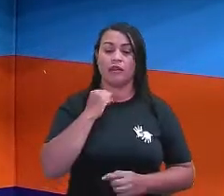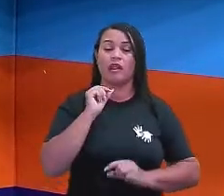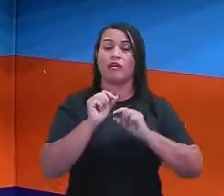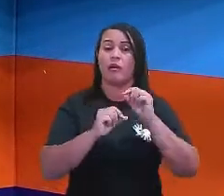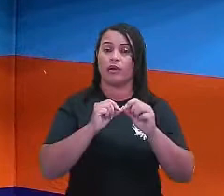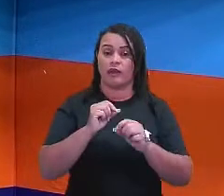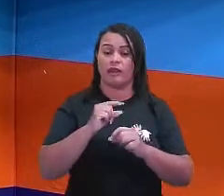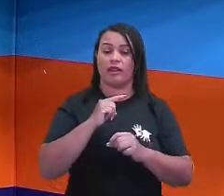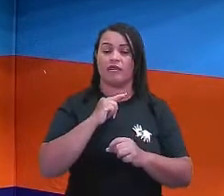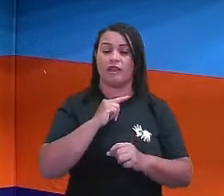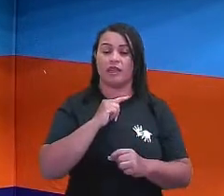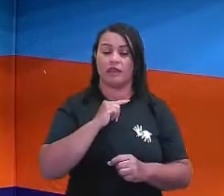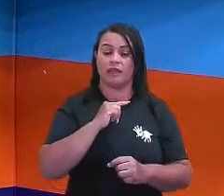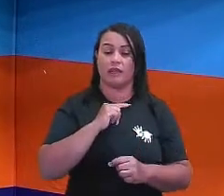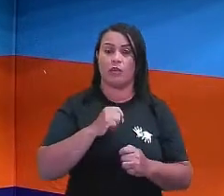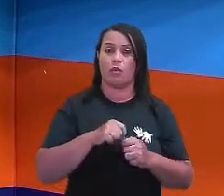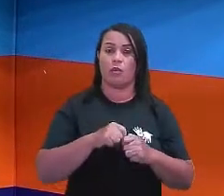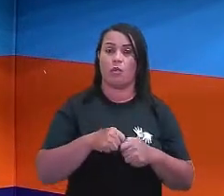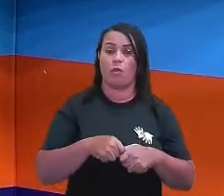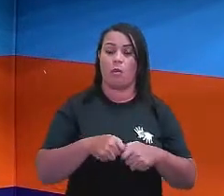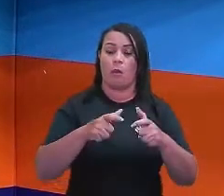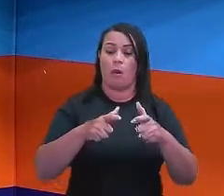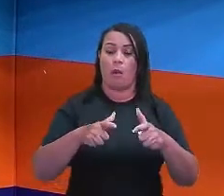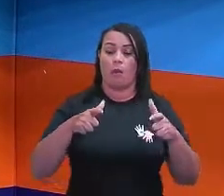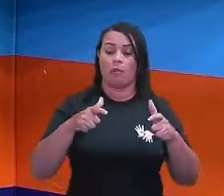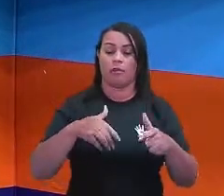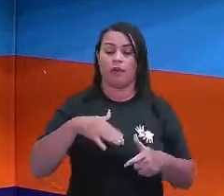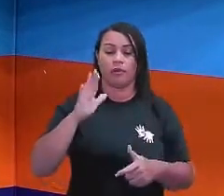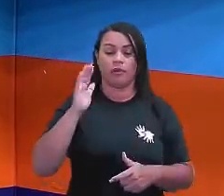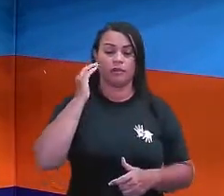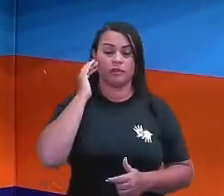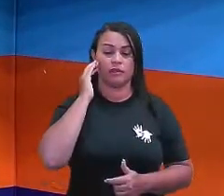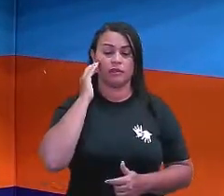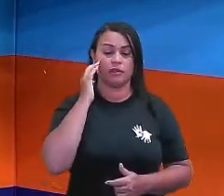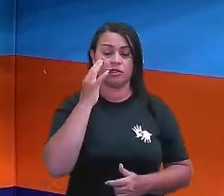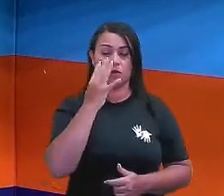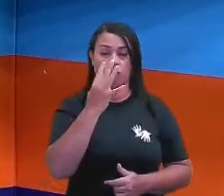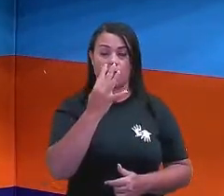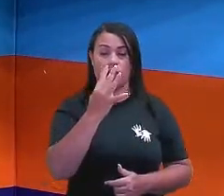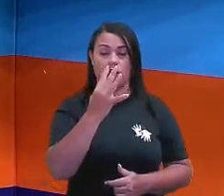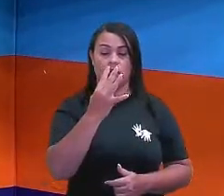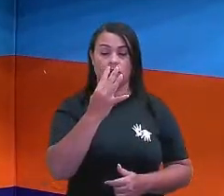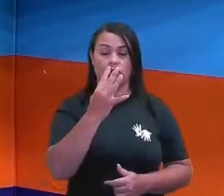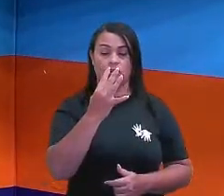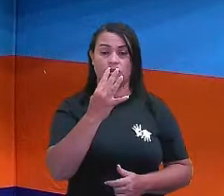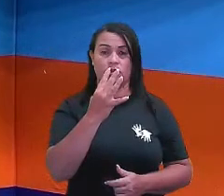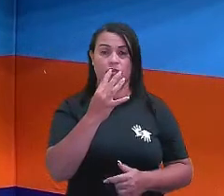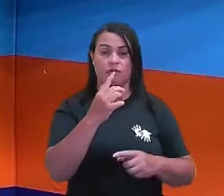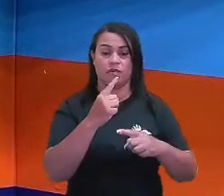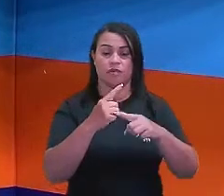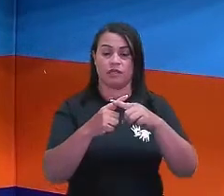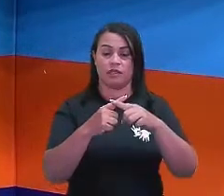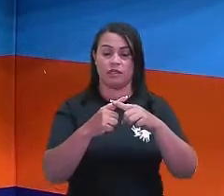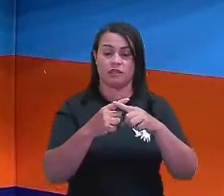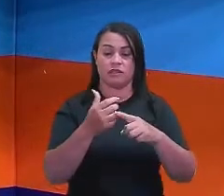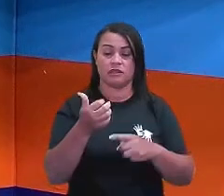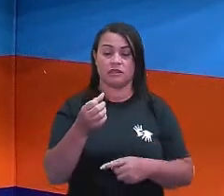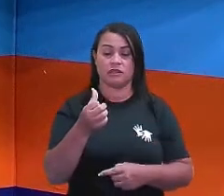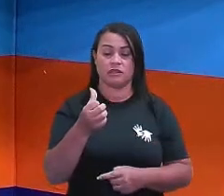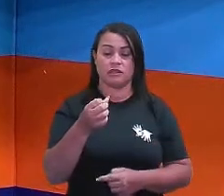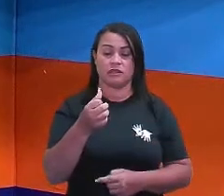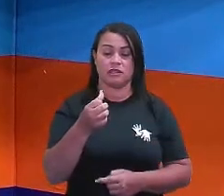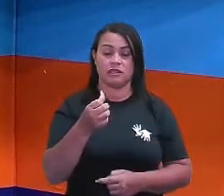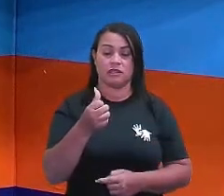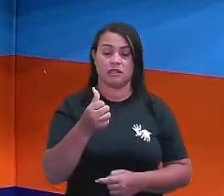vai ter um aumento maior. Veja que aqui foi 4 vezes, né, 16, ou seja,